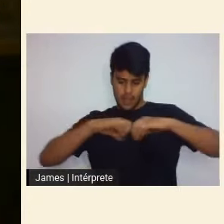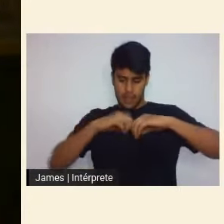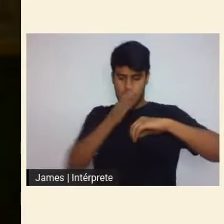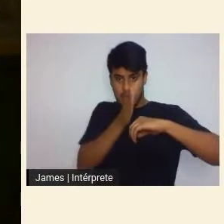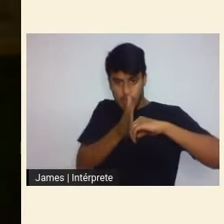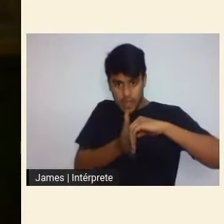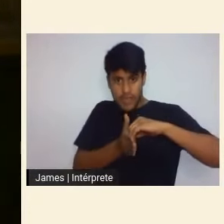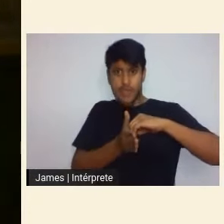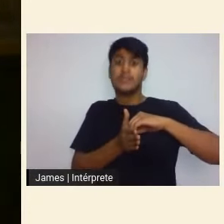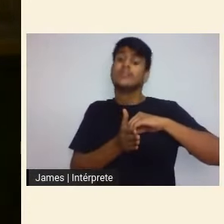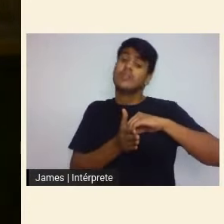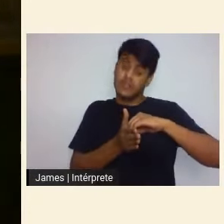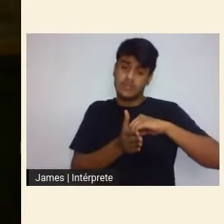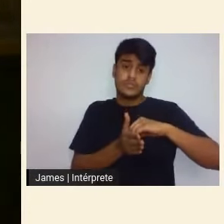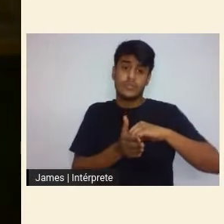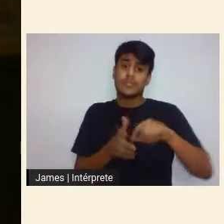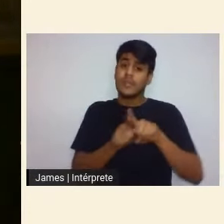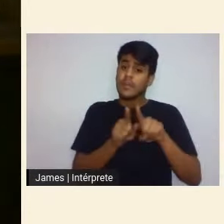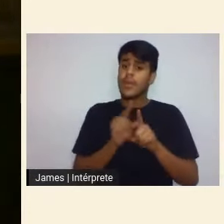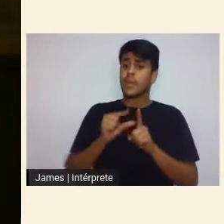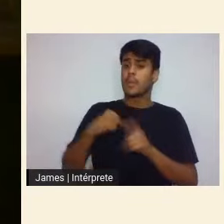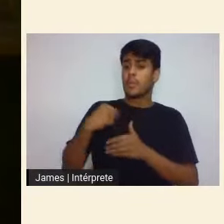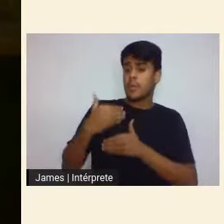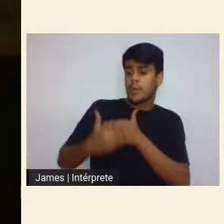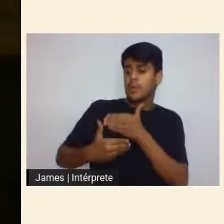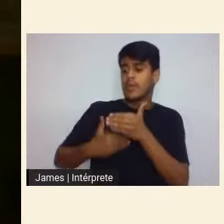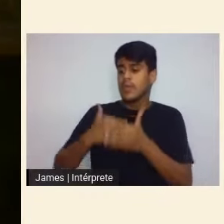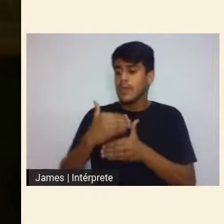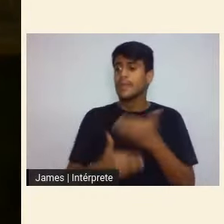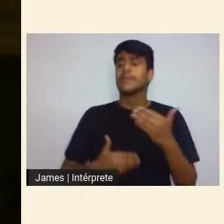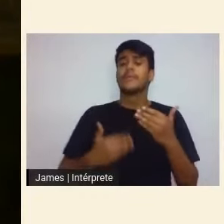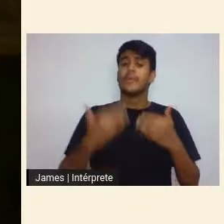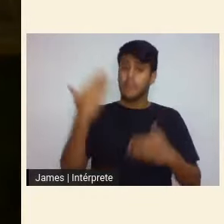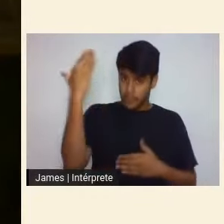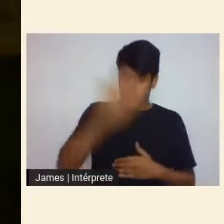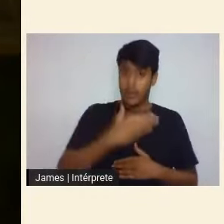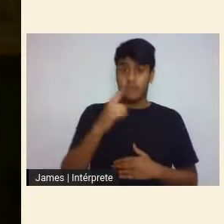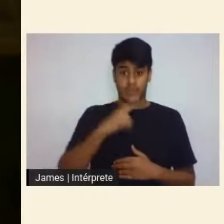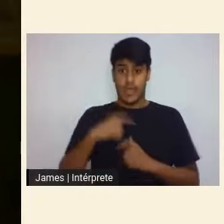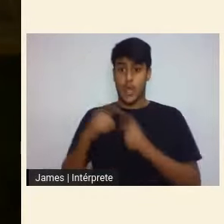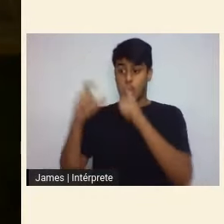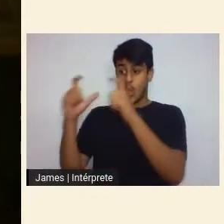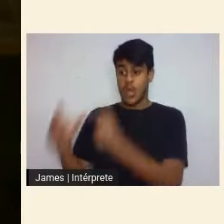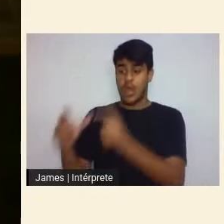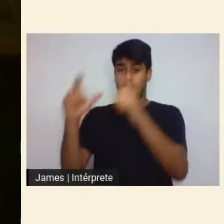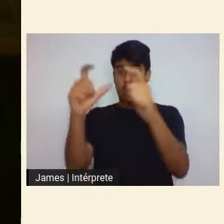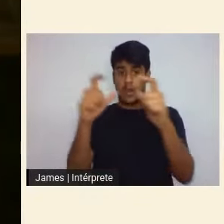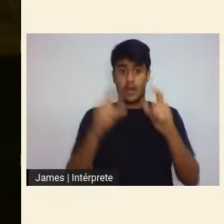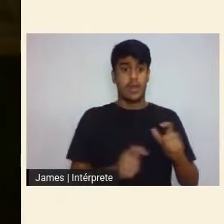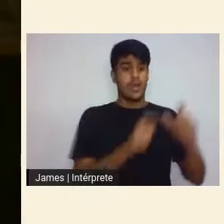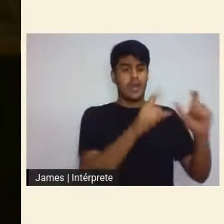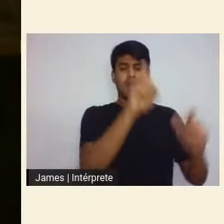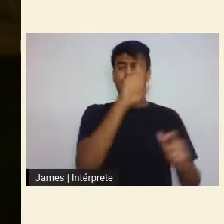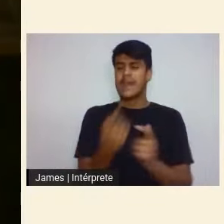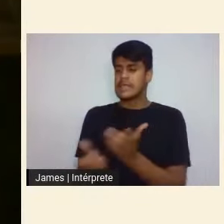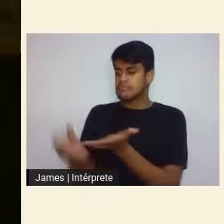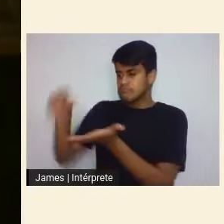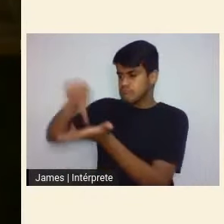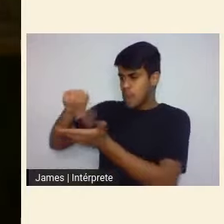pela questão, fui aos poucos me dando conta que existiam locais que se tornaram epicentros do debate,